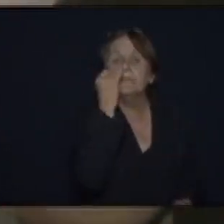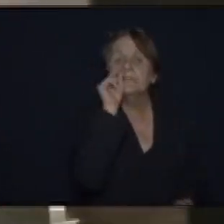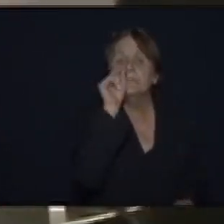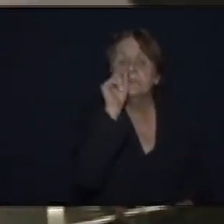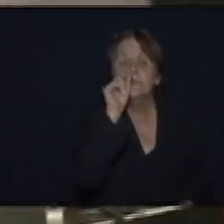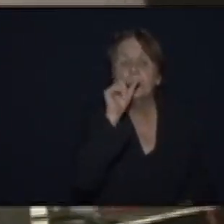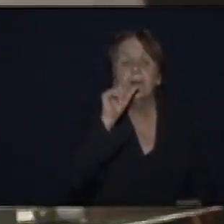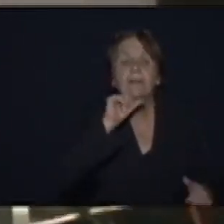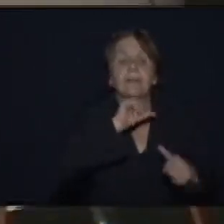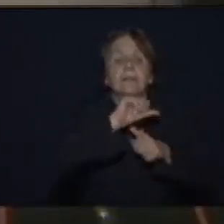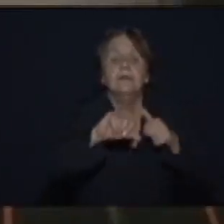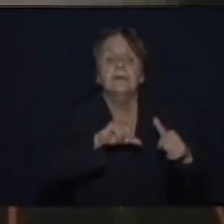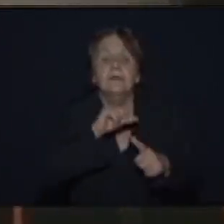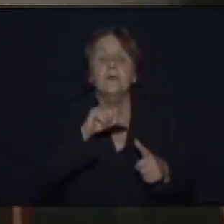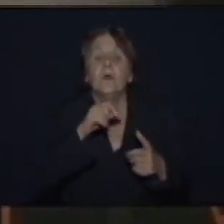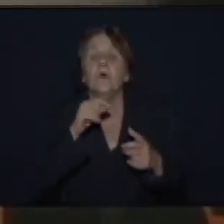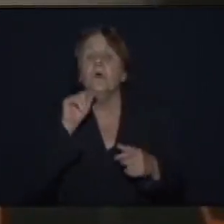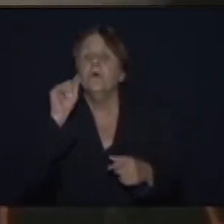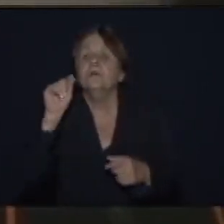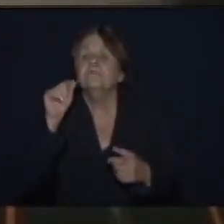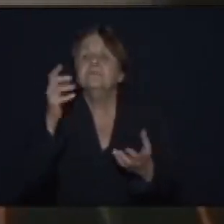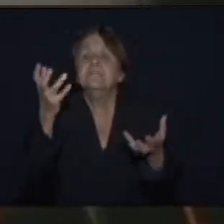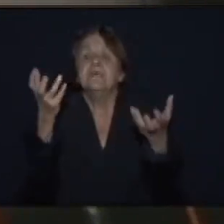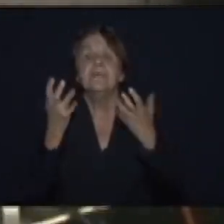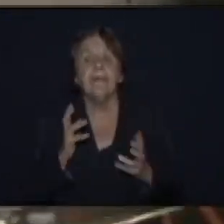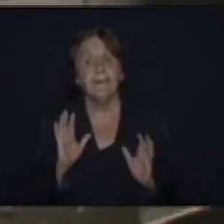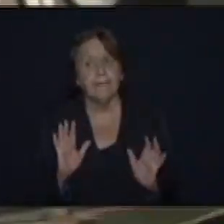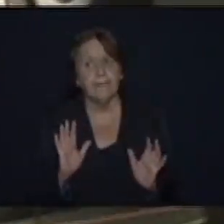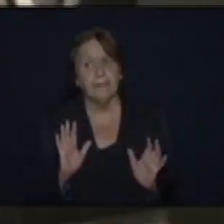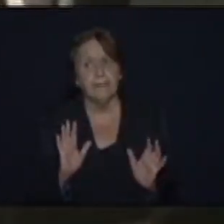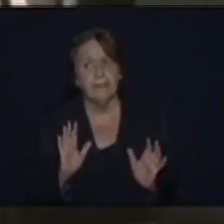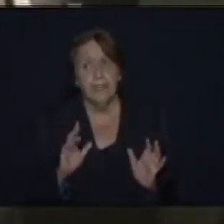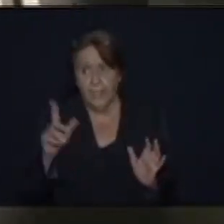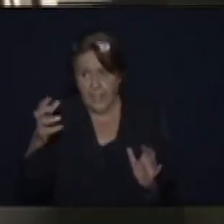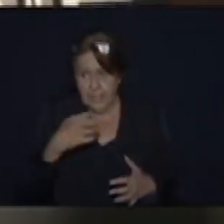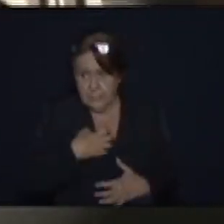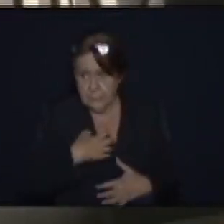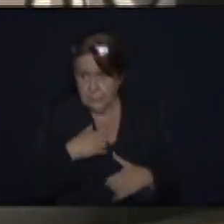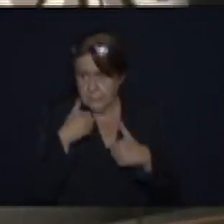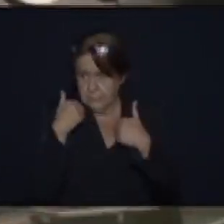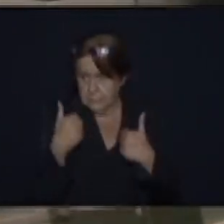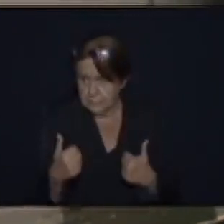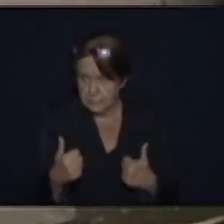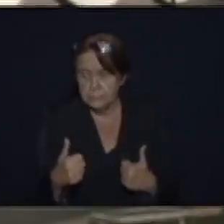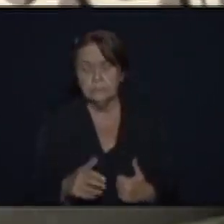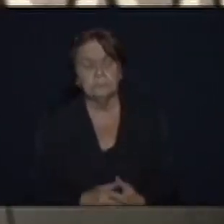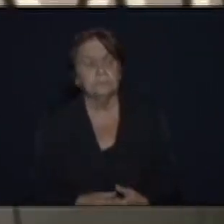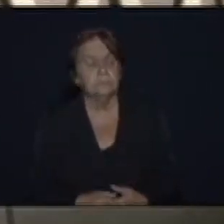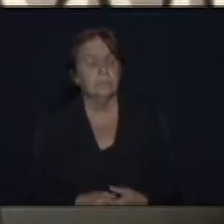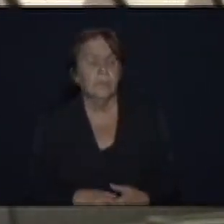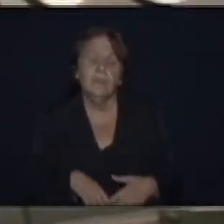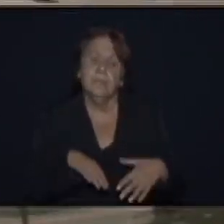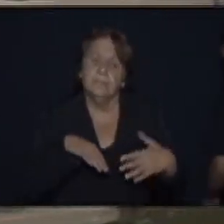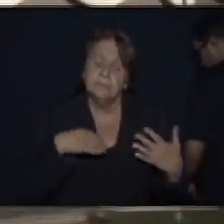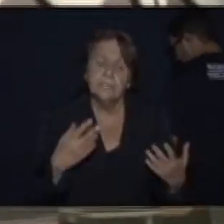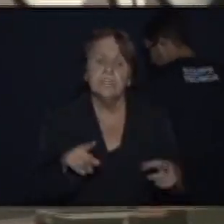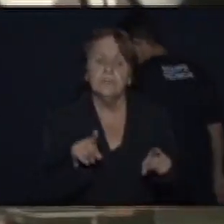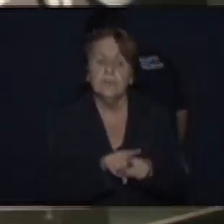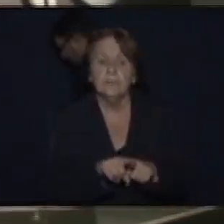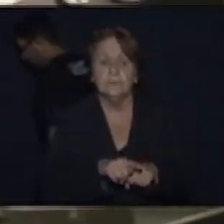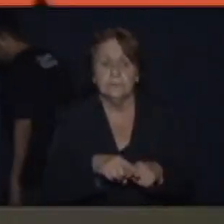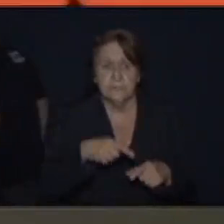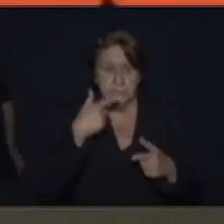Primeiro qual é o risco que você quer correr E essa causa se essa causa realmente de toca o segundo você precisa